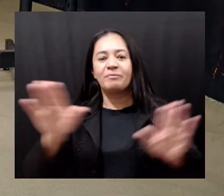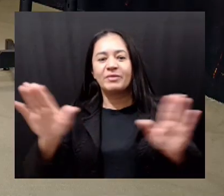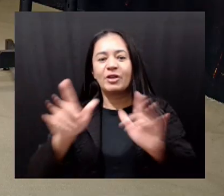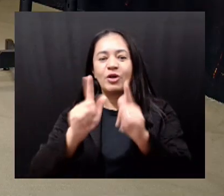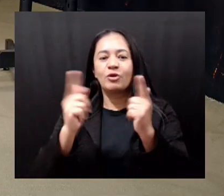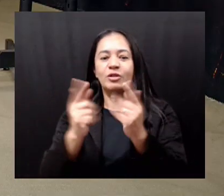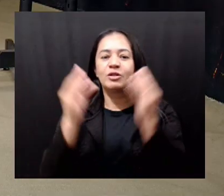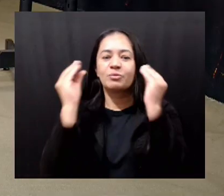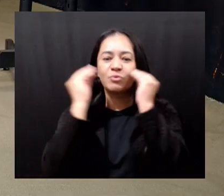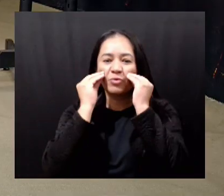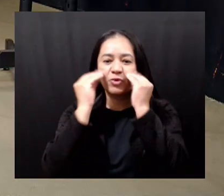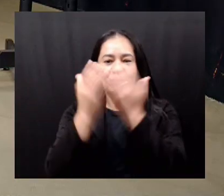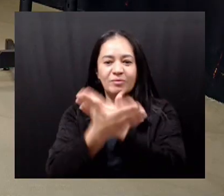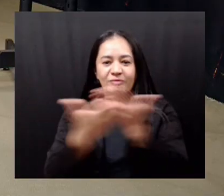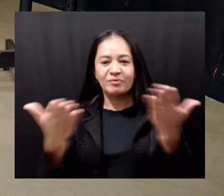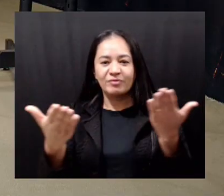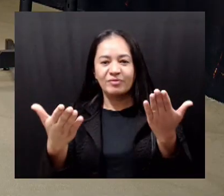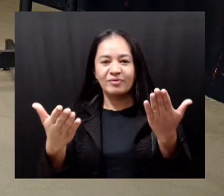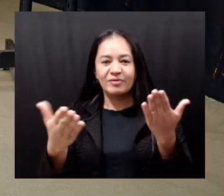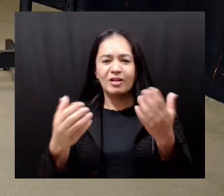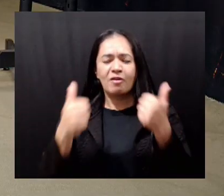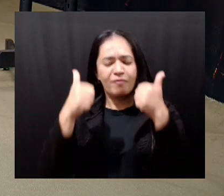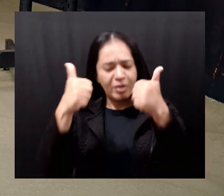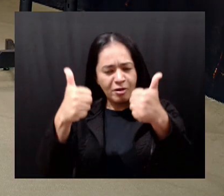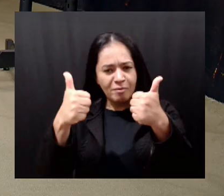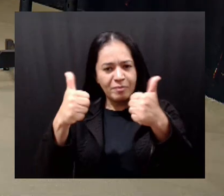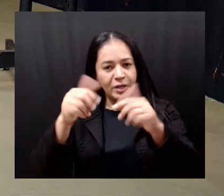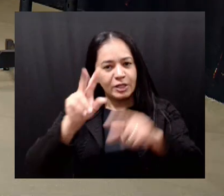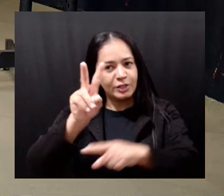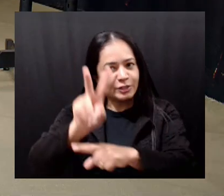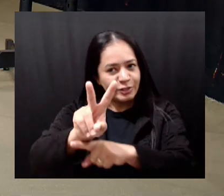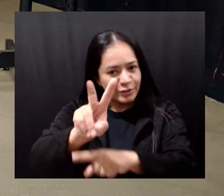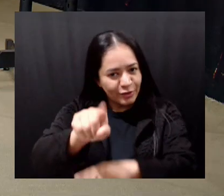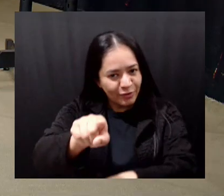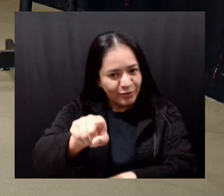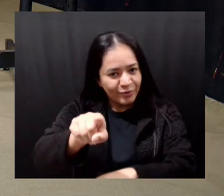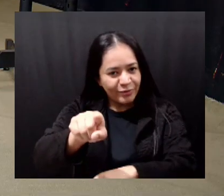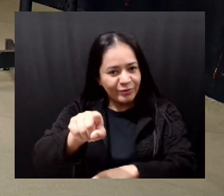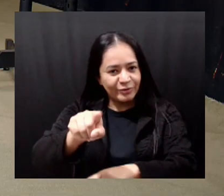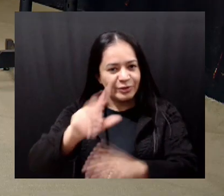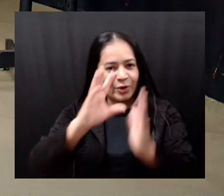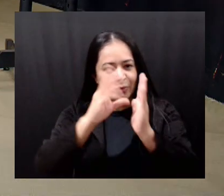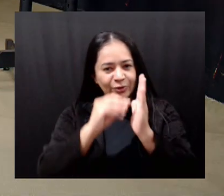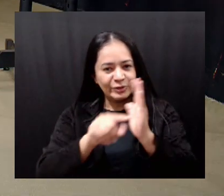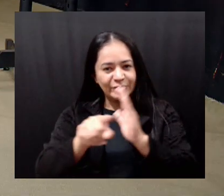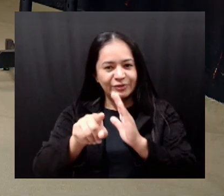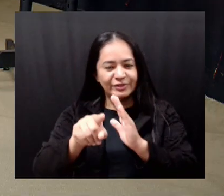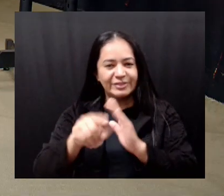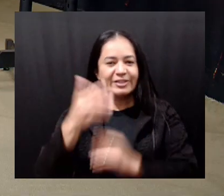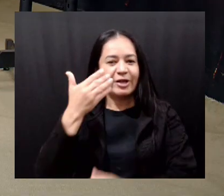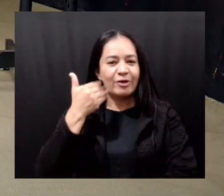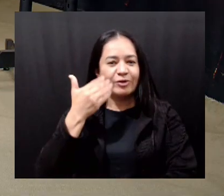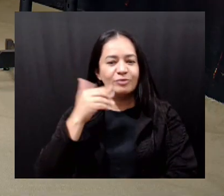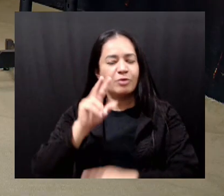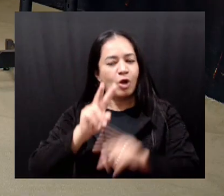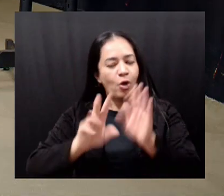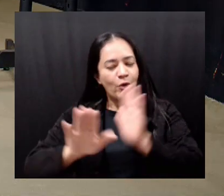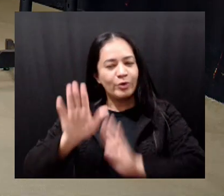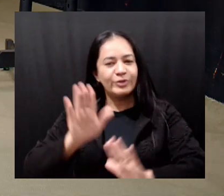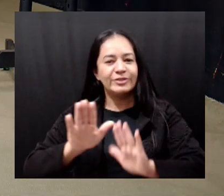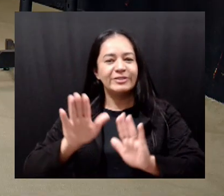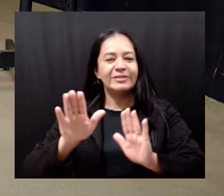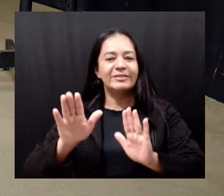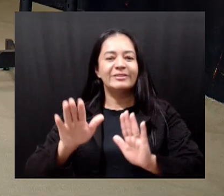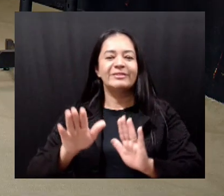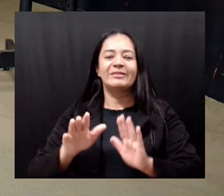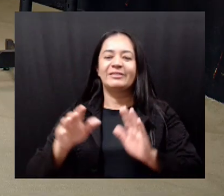você. Fique bem, se cuide, né? Cuide aí com todo esse conteúdo que você tem consumido. Fique aqui com a gente no Estúdio Câmara, fique com a gente